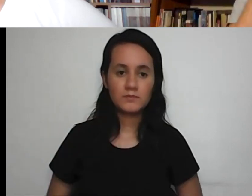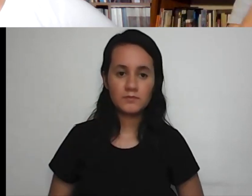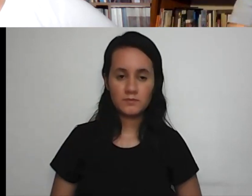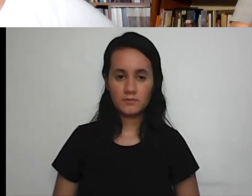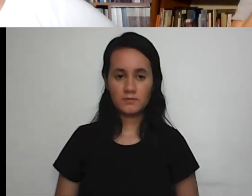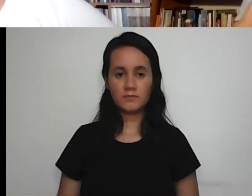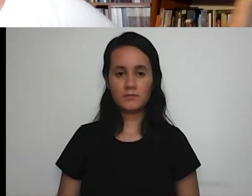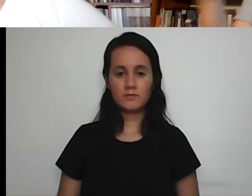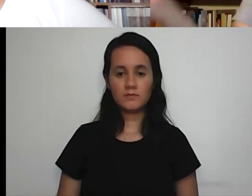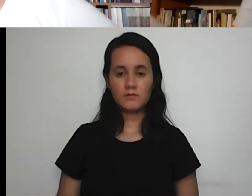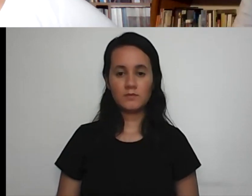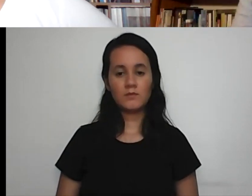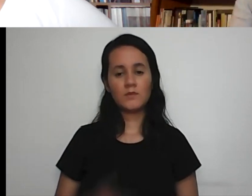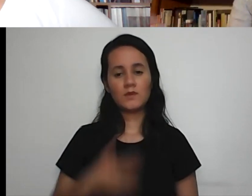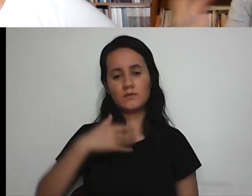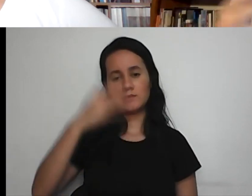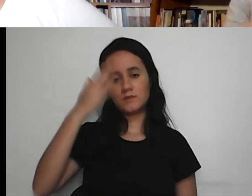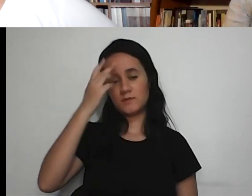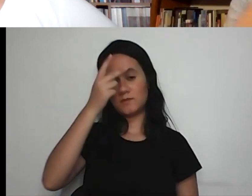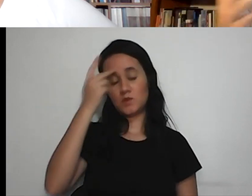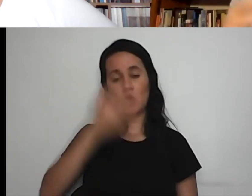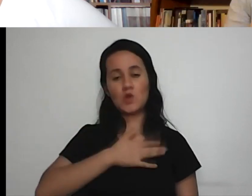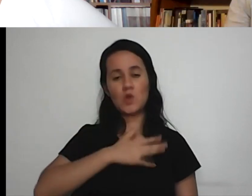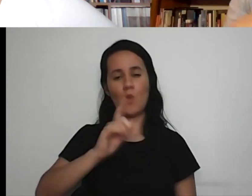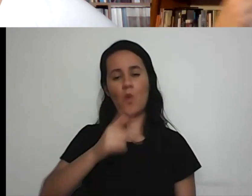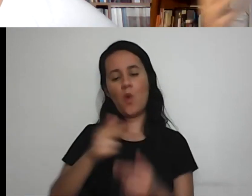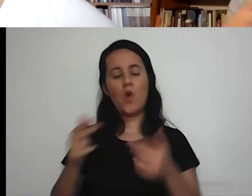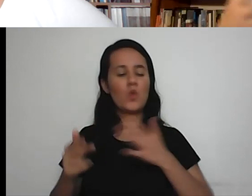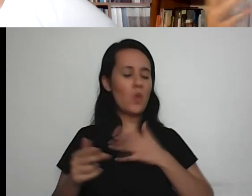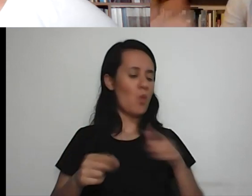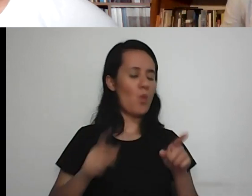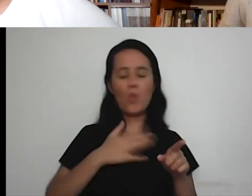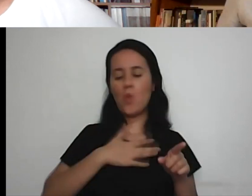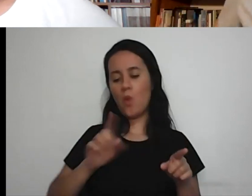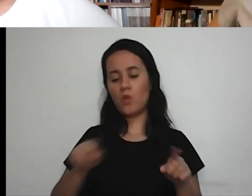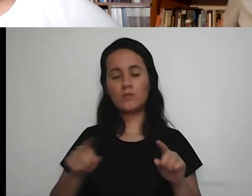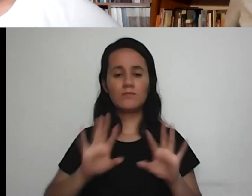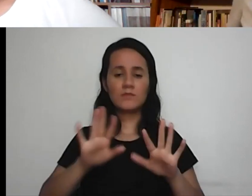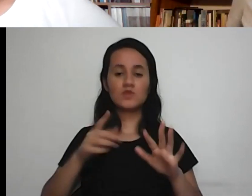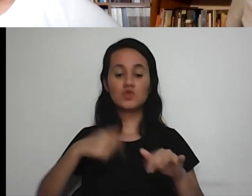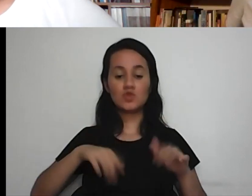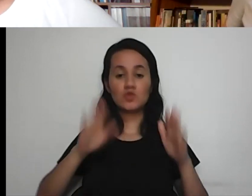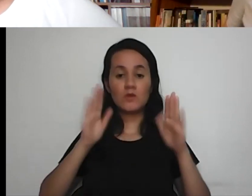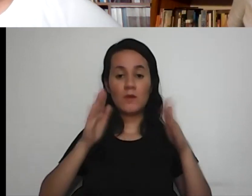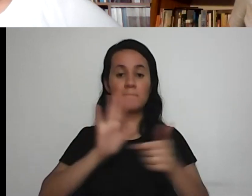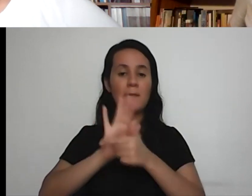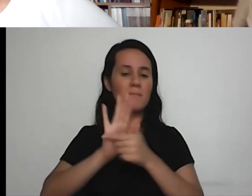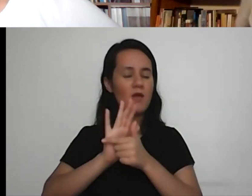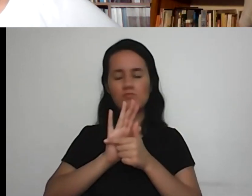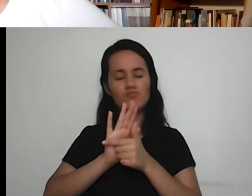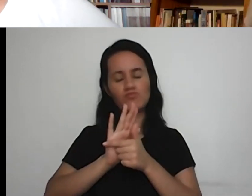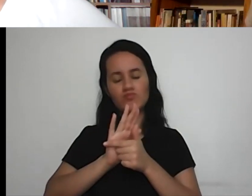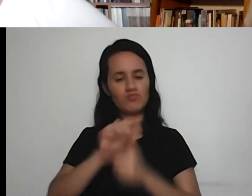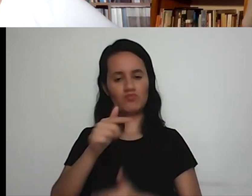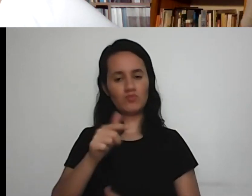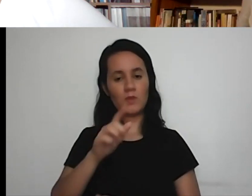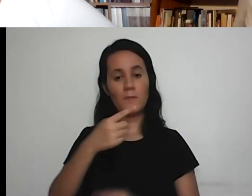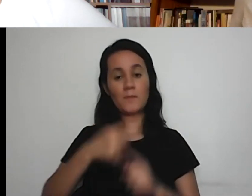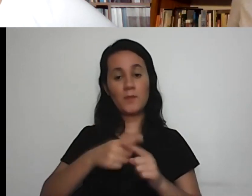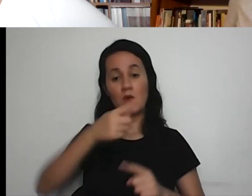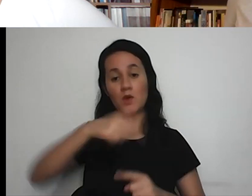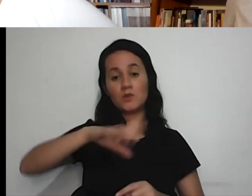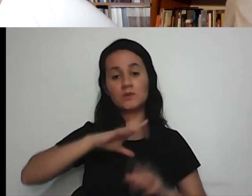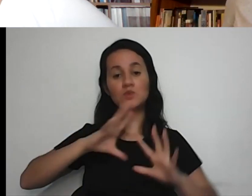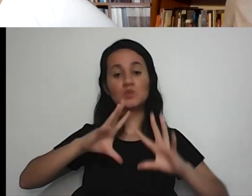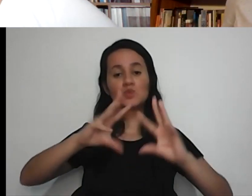eu sei que tem gente que não gosta de uma coisa, não gosta de outra, mas eu acho que esse não é o nosso papel, digamos assim, né? Acho que todo elemento